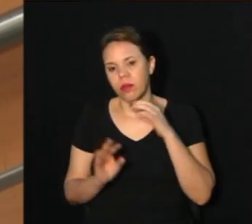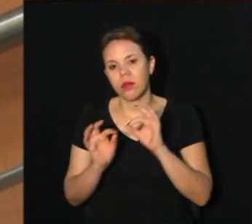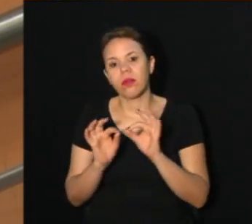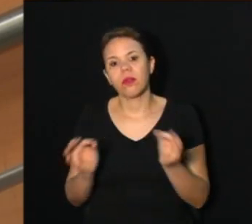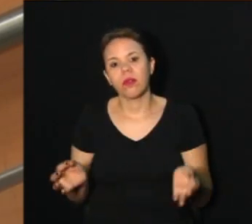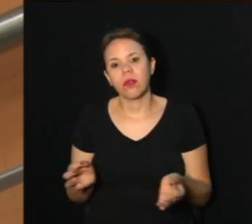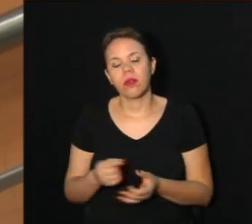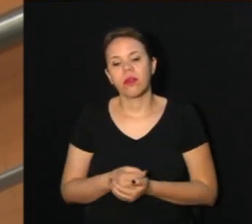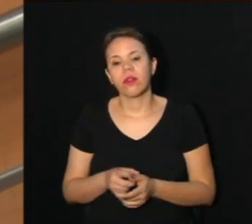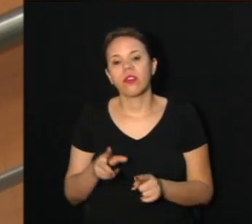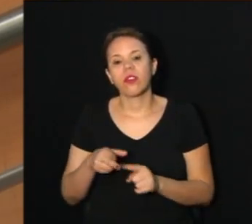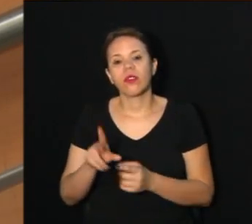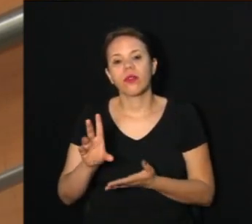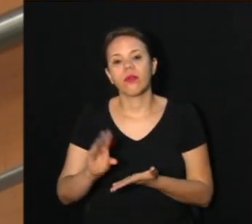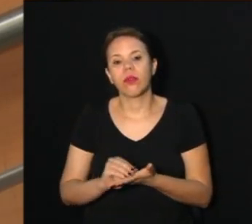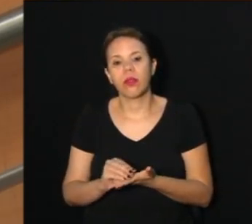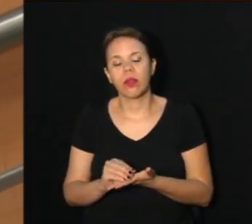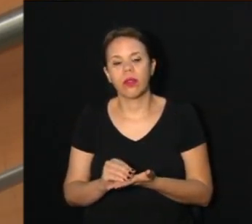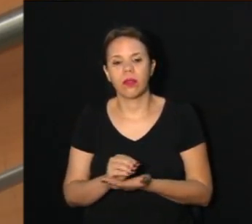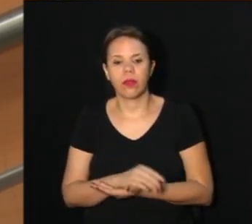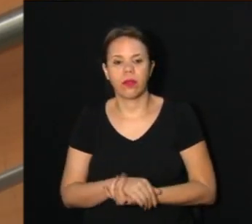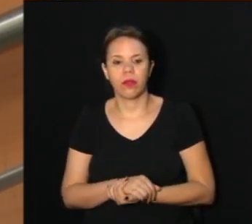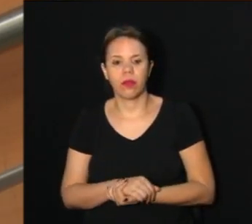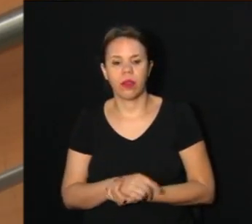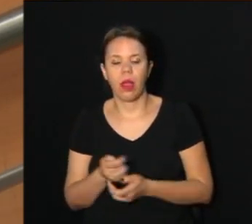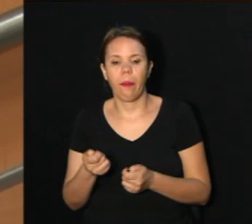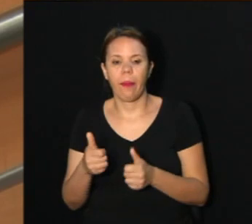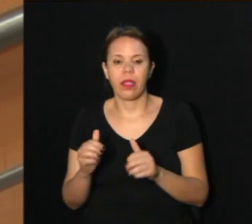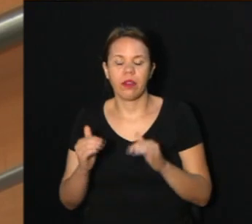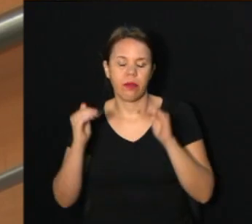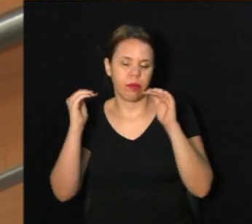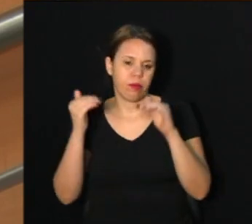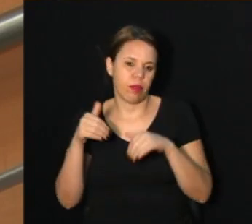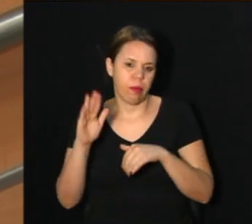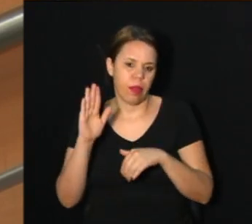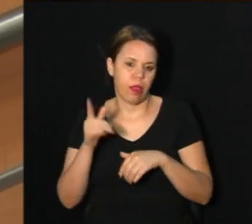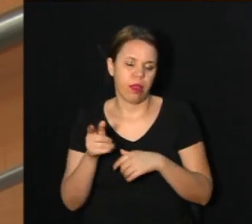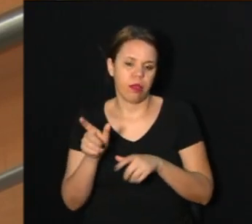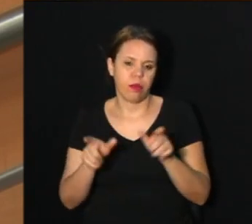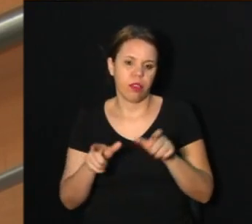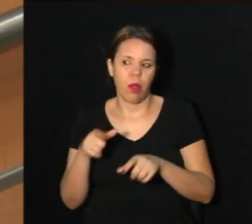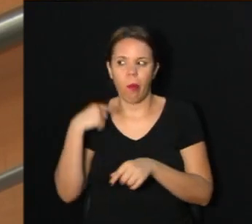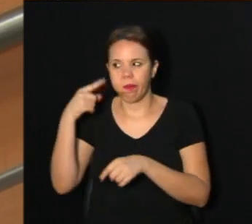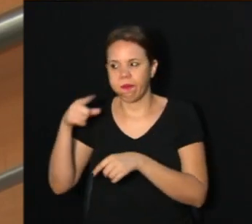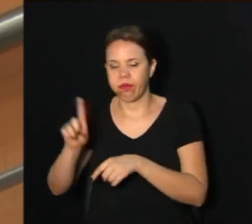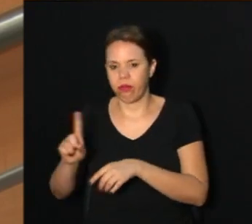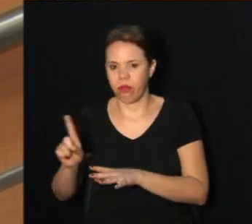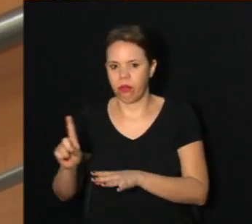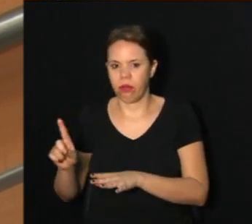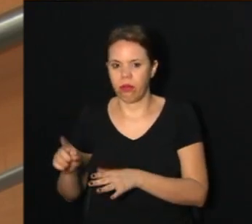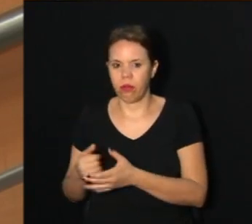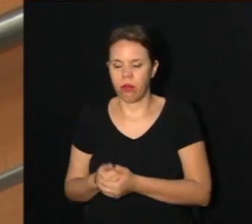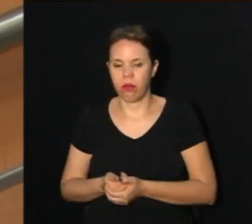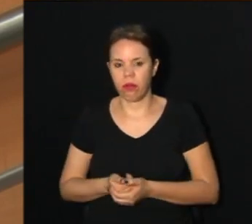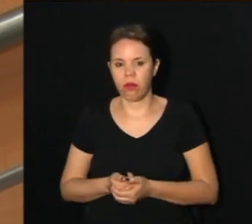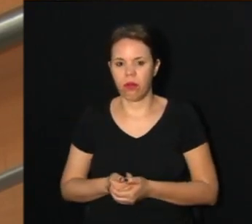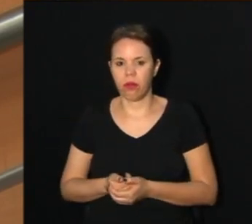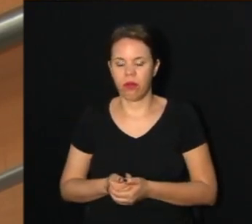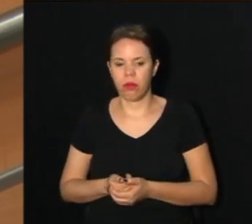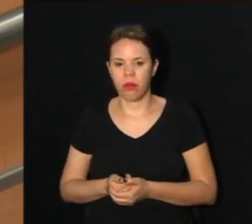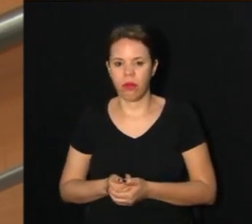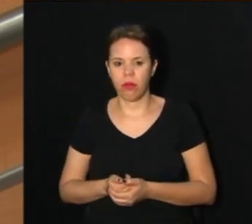simplesmente cortado esse plus, esse extrateto. Os procuradores não, atualmente ainda fazem